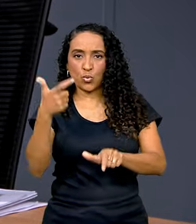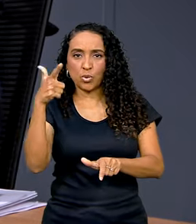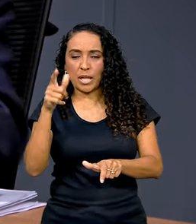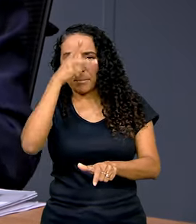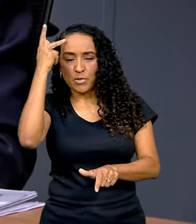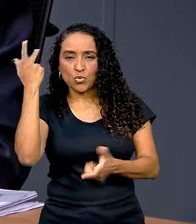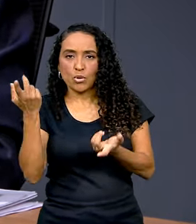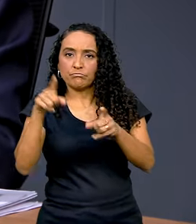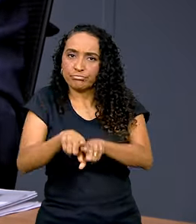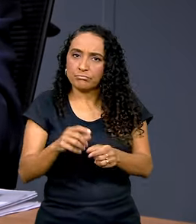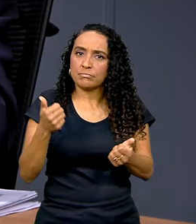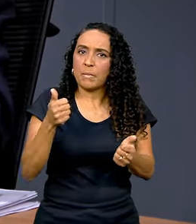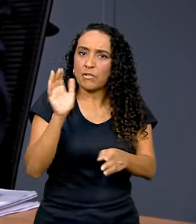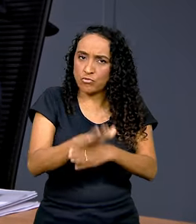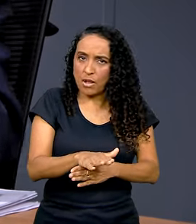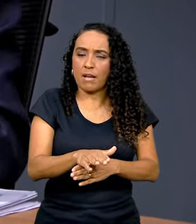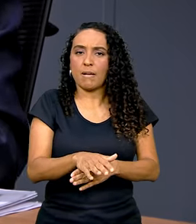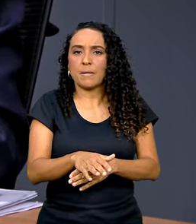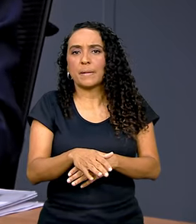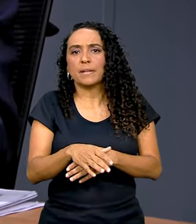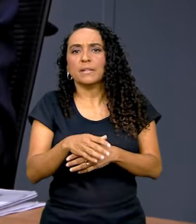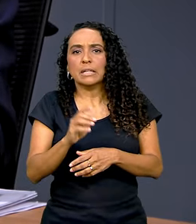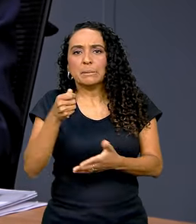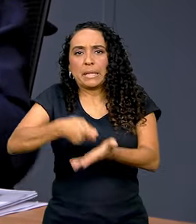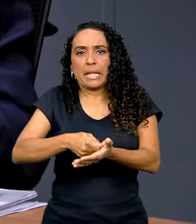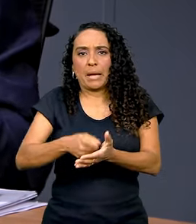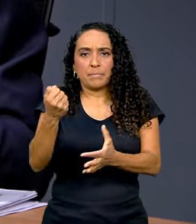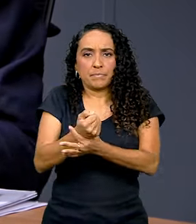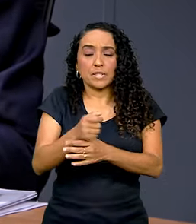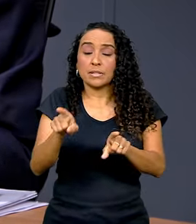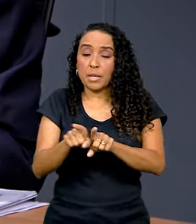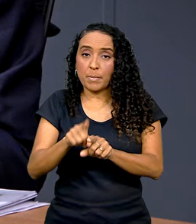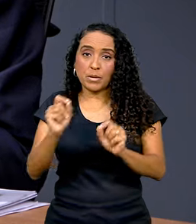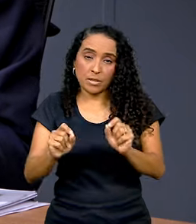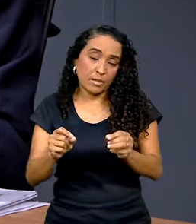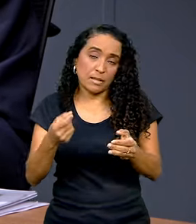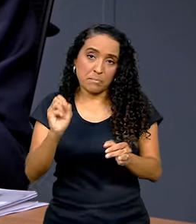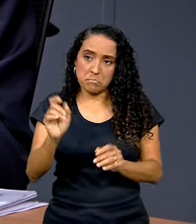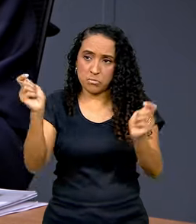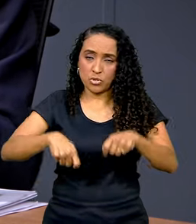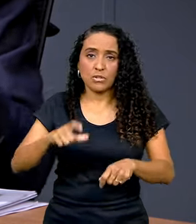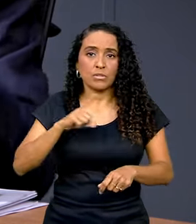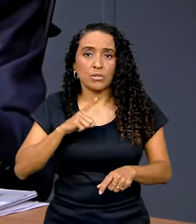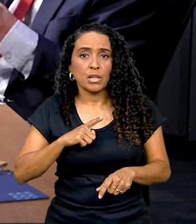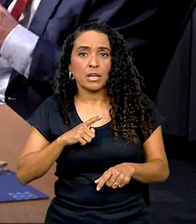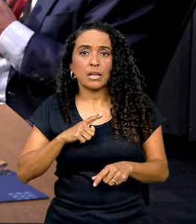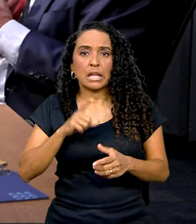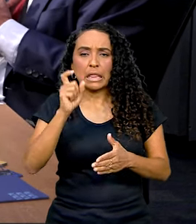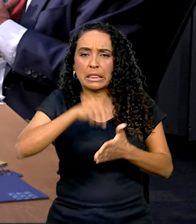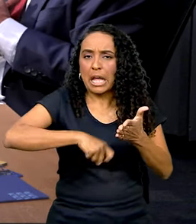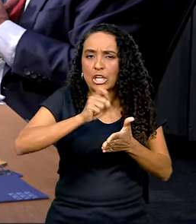avalista quem não tem ali a condição de um bem para dar como garantia e também para que possa ter